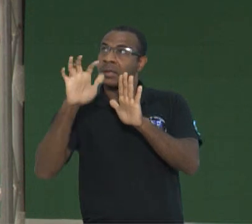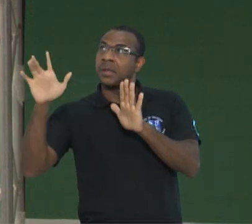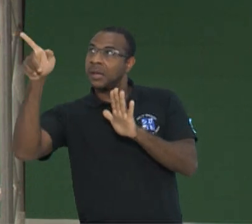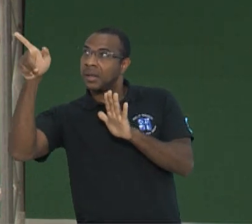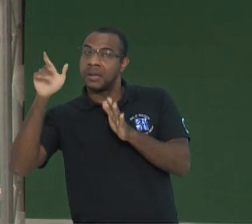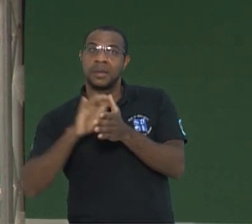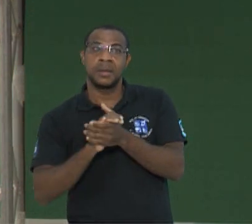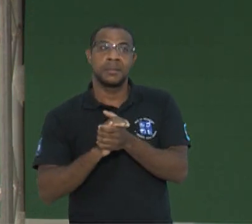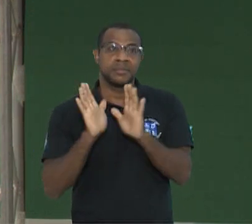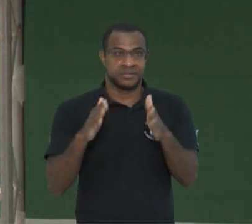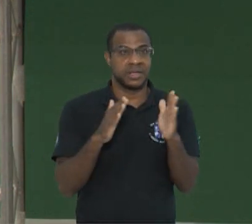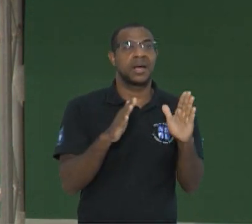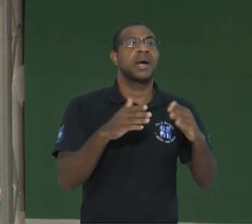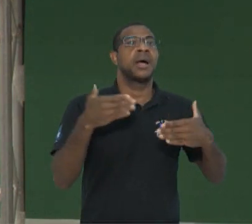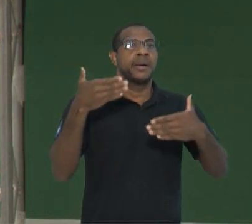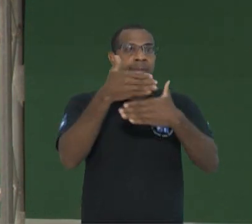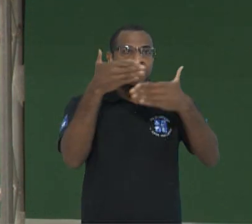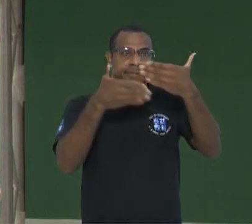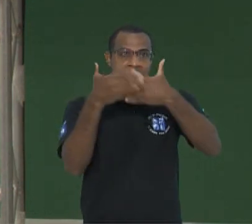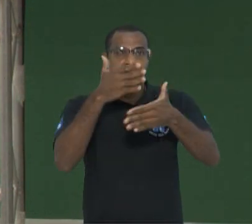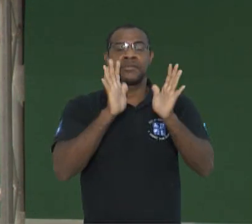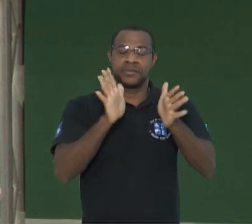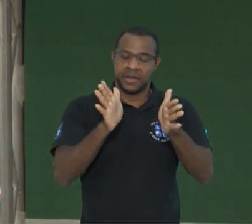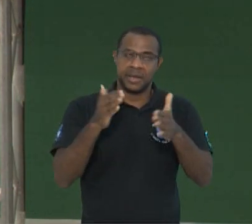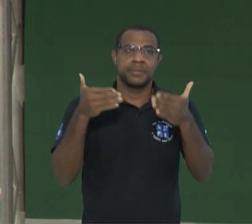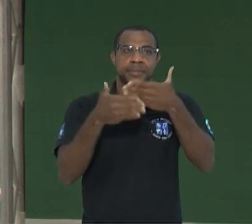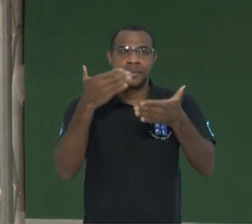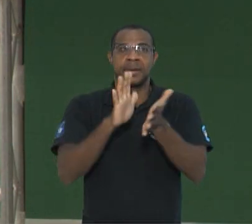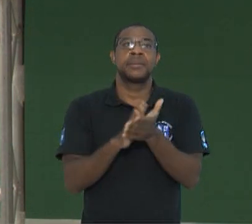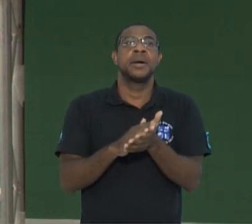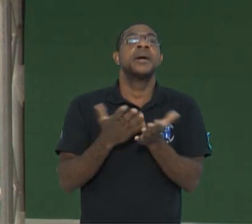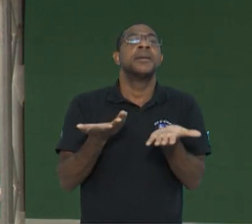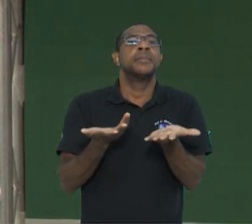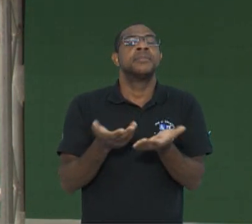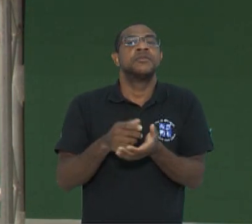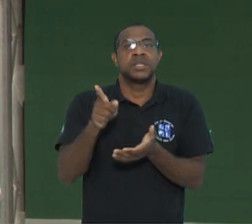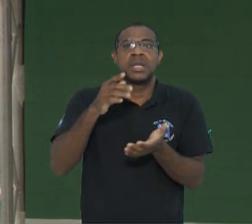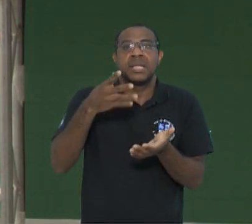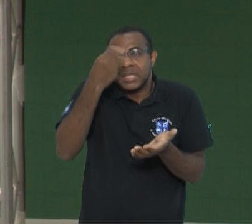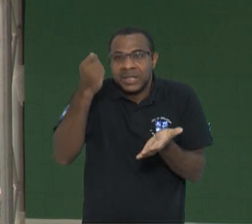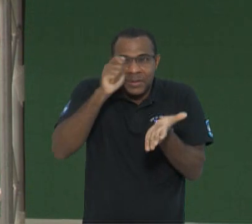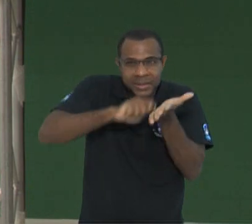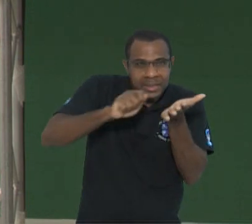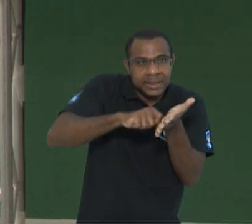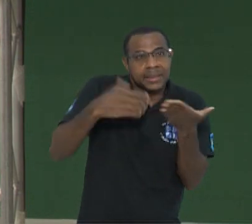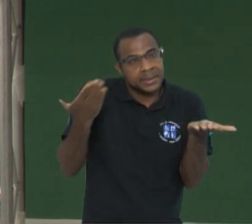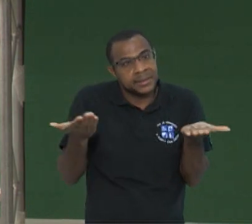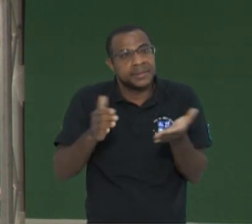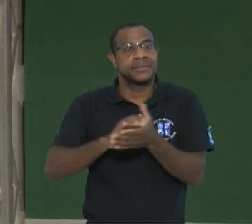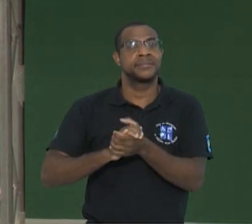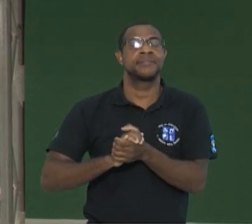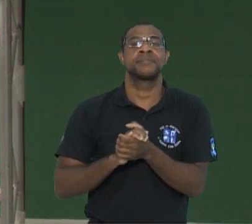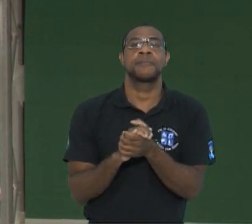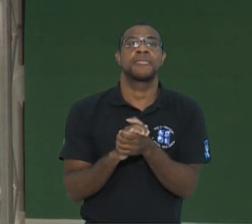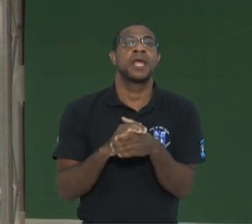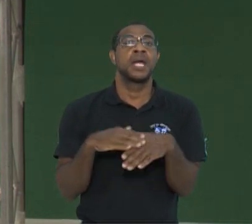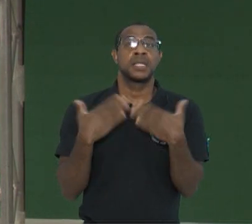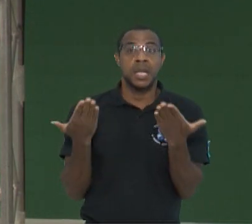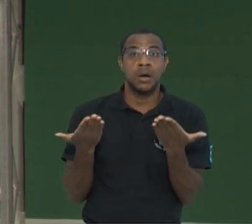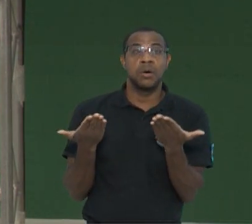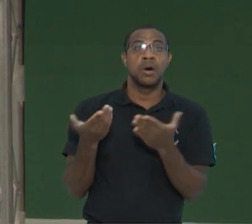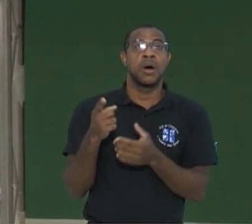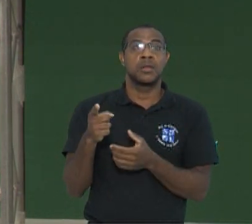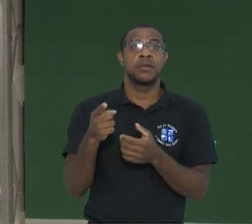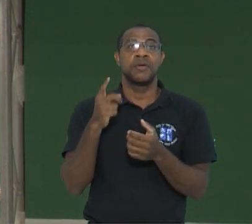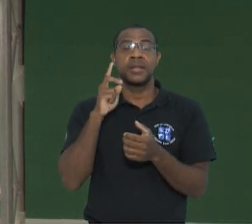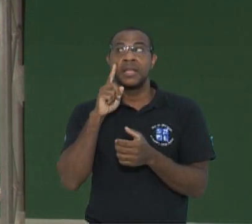passei os slides, né, gente? Já está lá atrás, às vezes você não anotou qual era a equação da hipérbole da alternativa B. Então, eu já